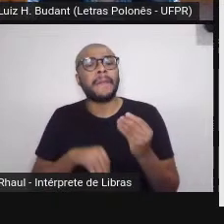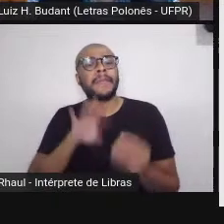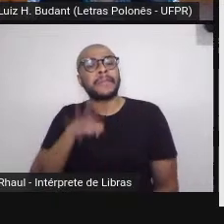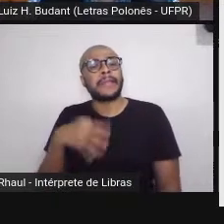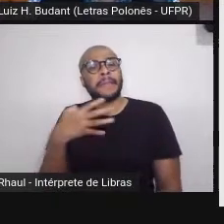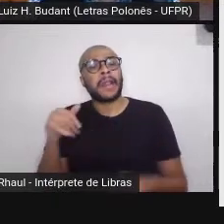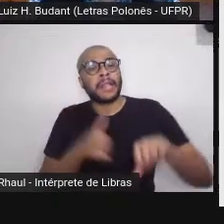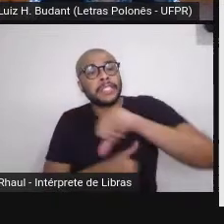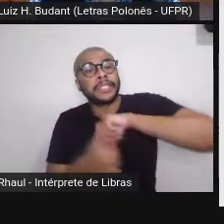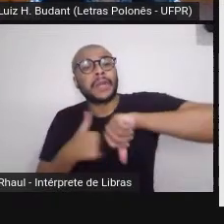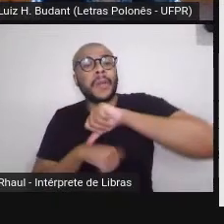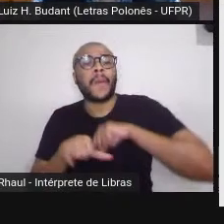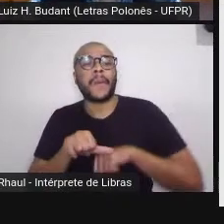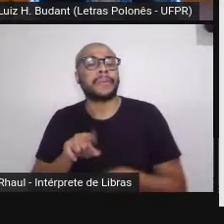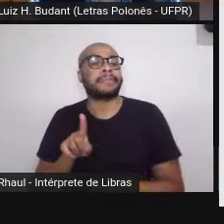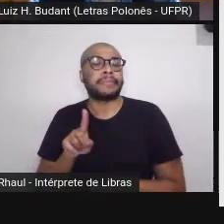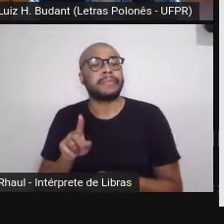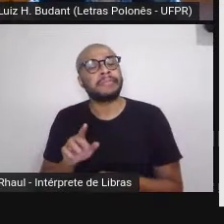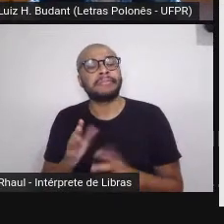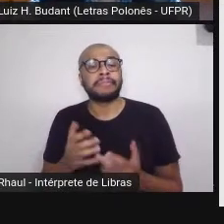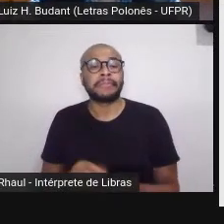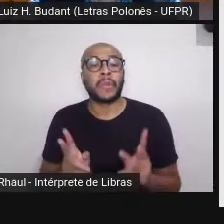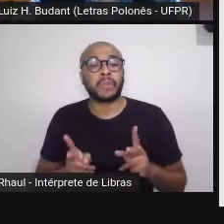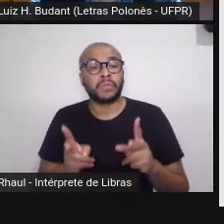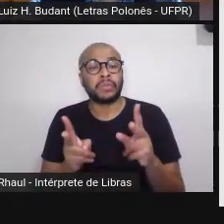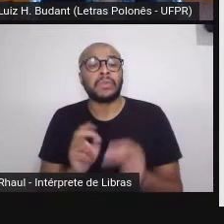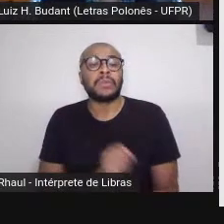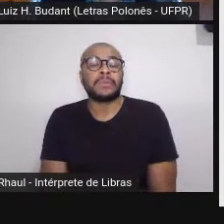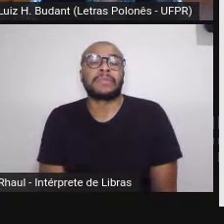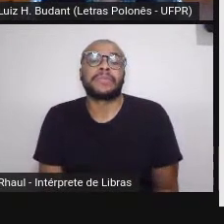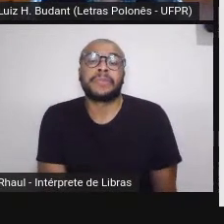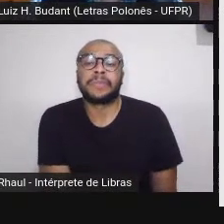muito de 2018 para agora.